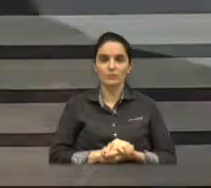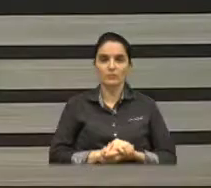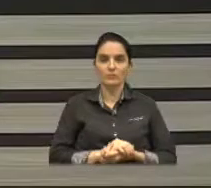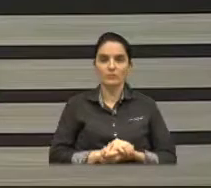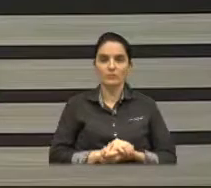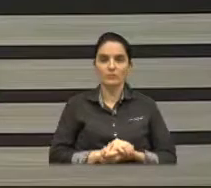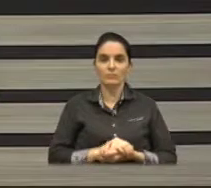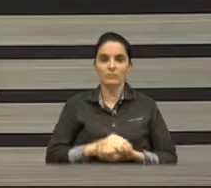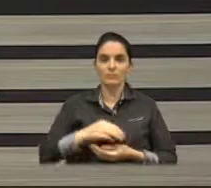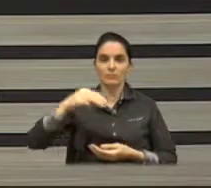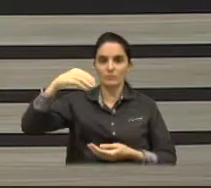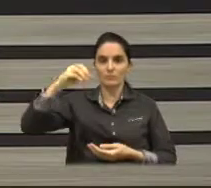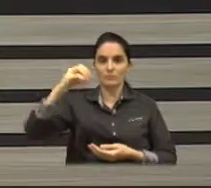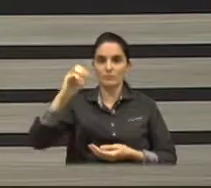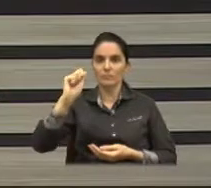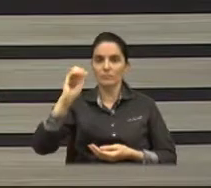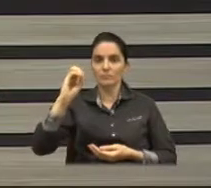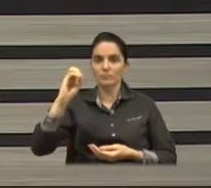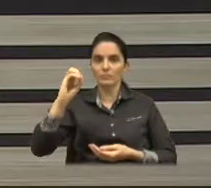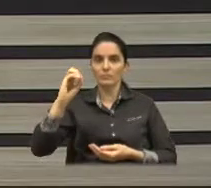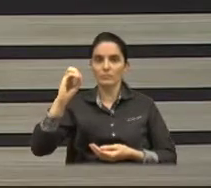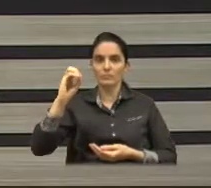Moção de apelo